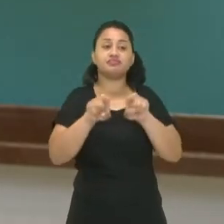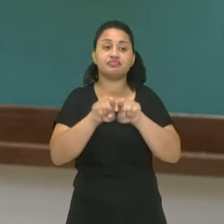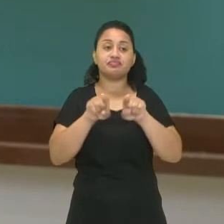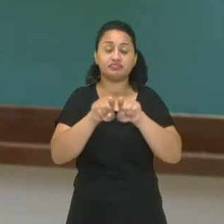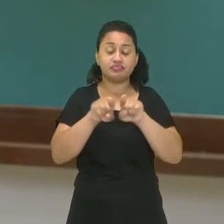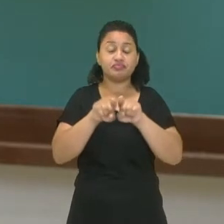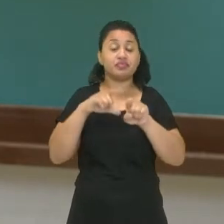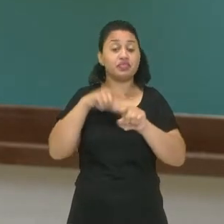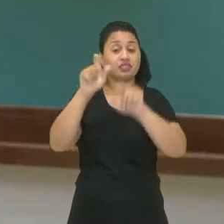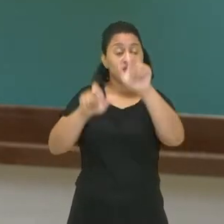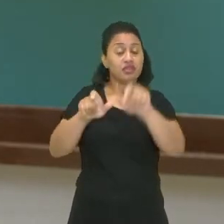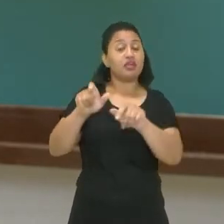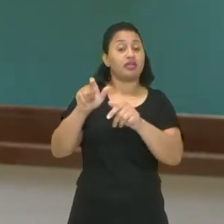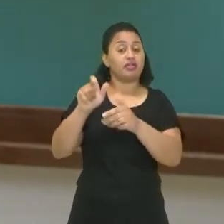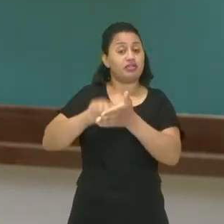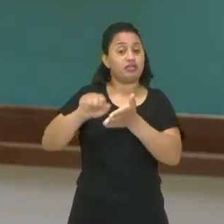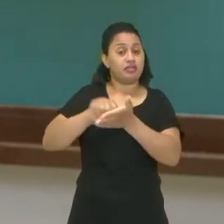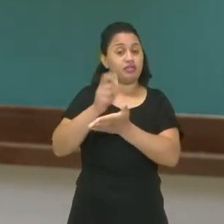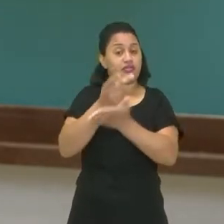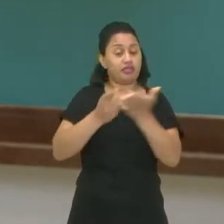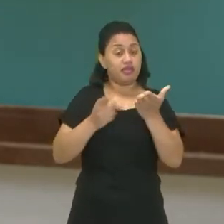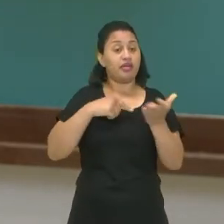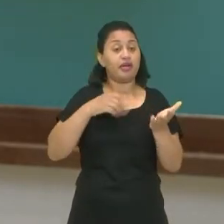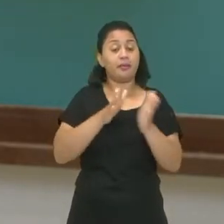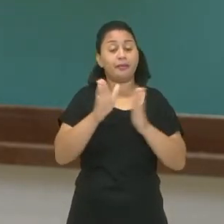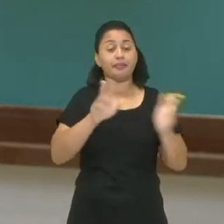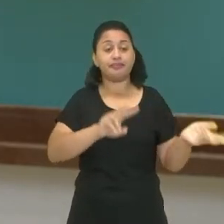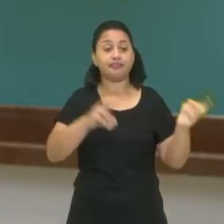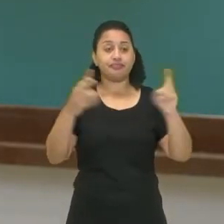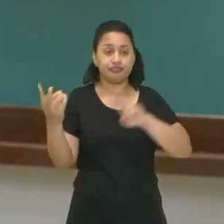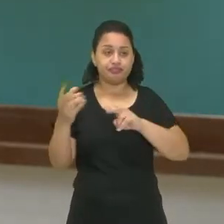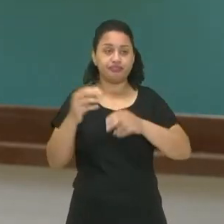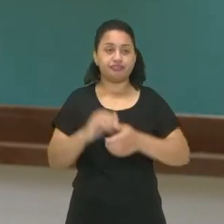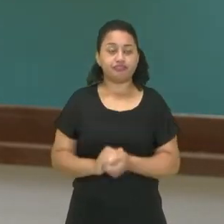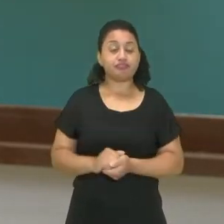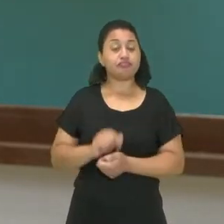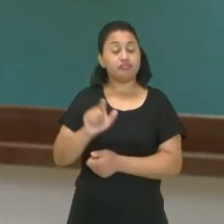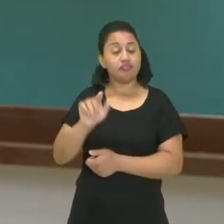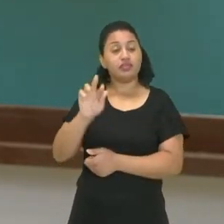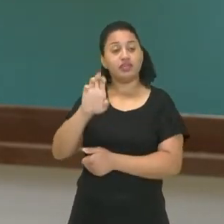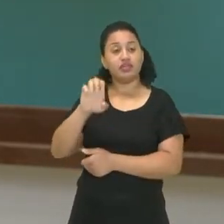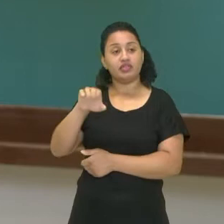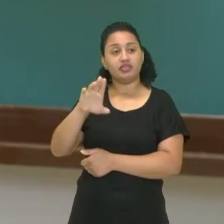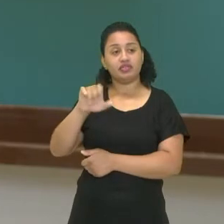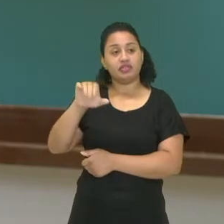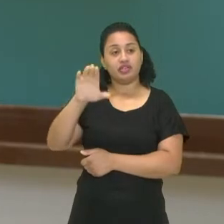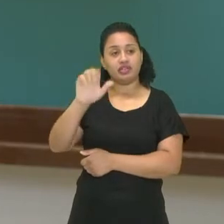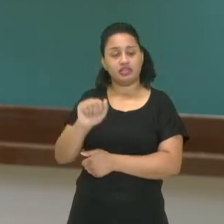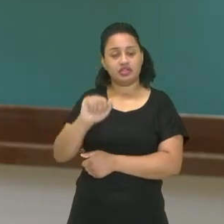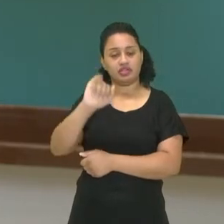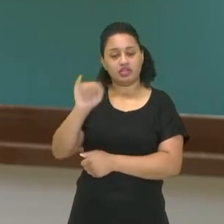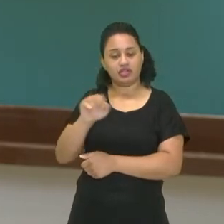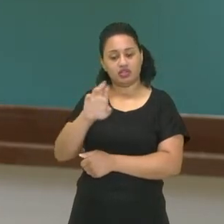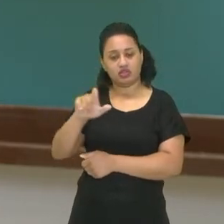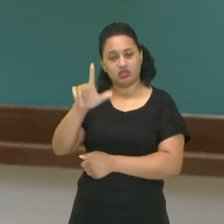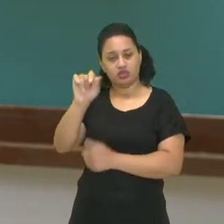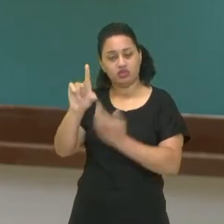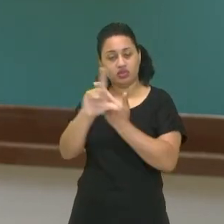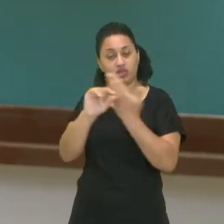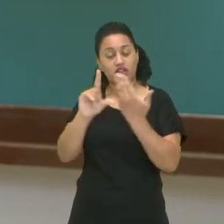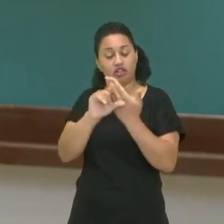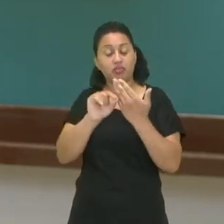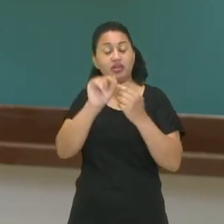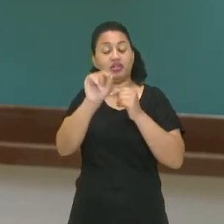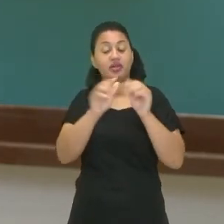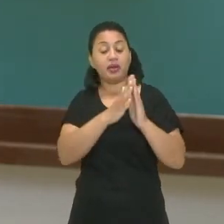de transição. A Francisca Júlia é uma poeta parnasiana. Então, lembrando que depois do romantismo,